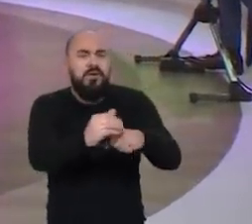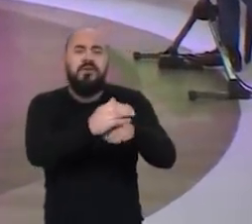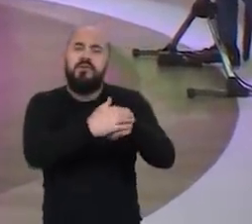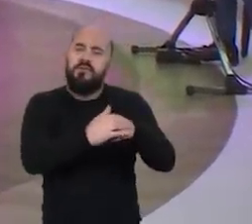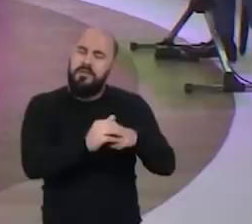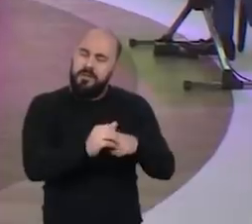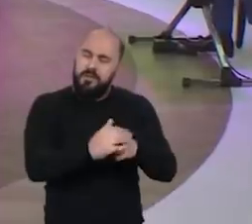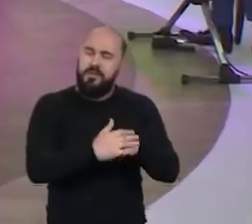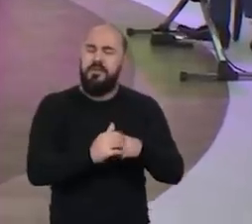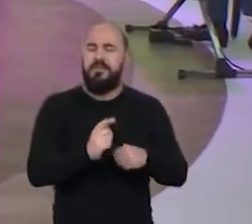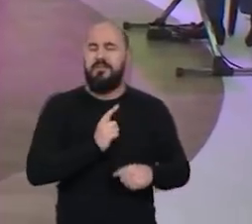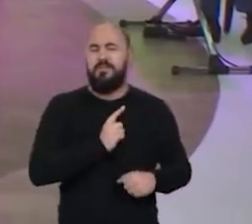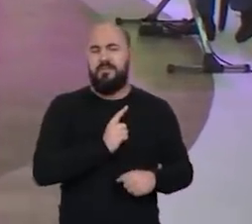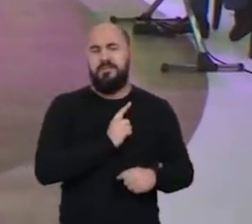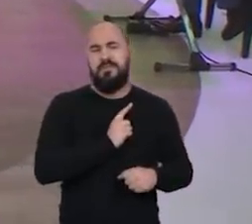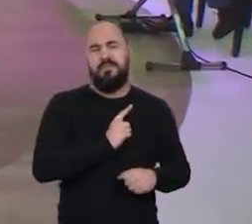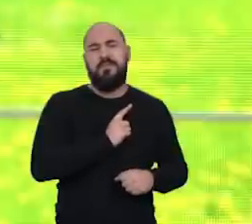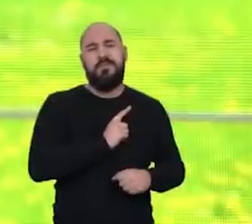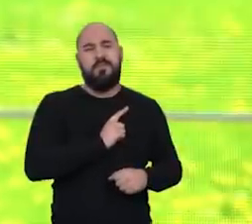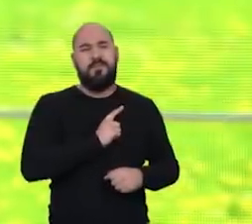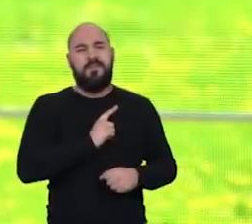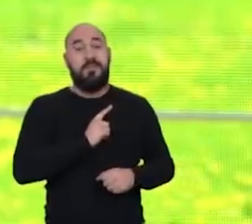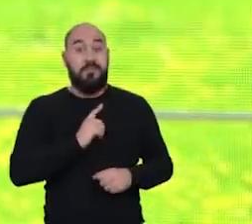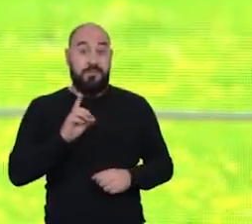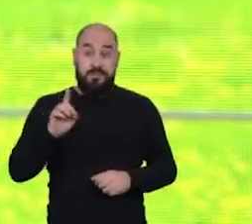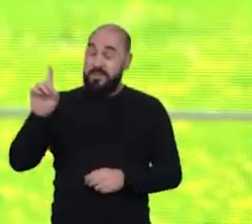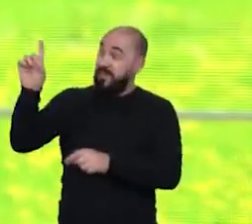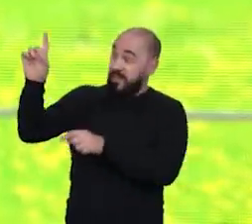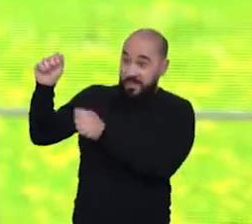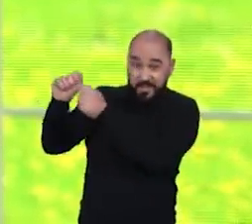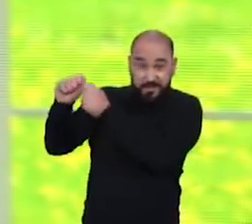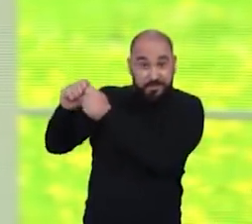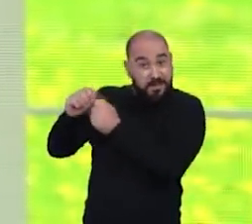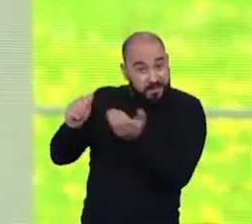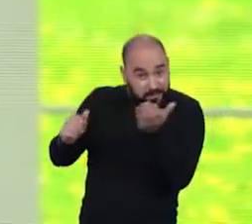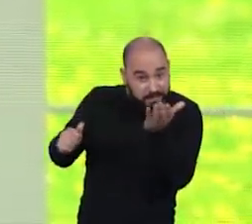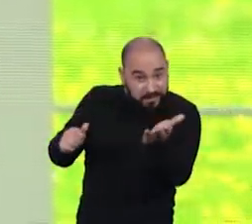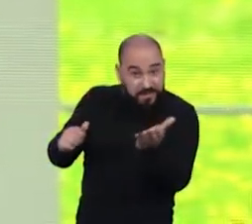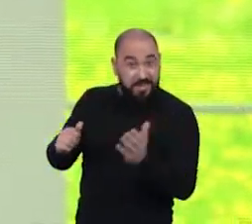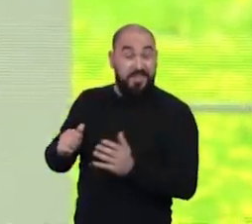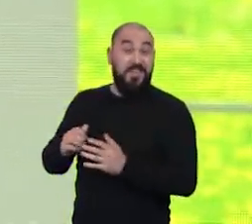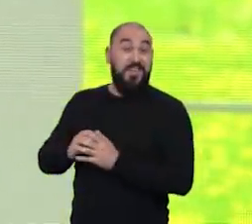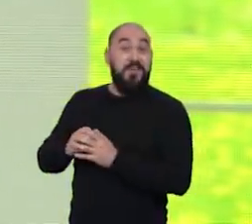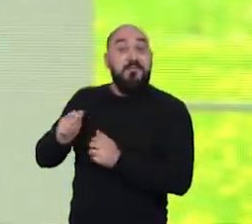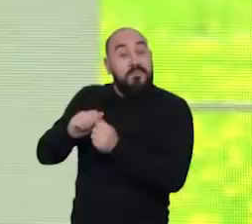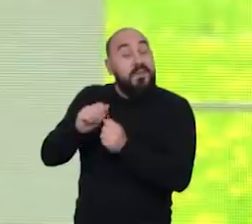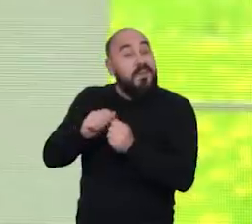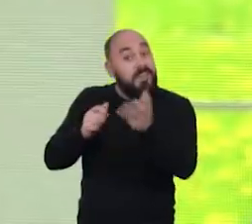acolher? O que te formou? Quem te fez